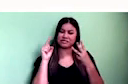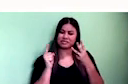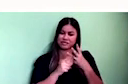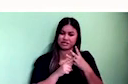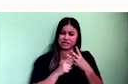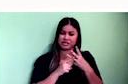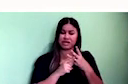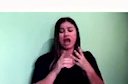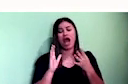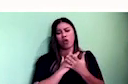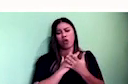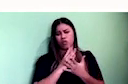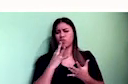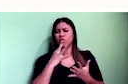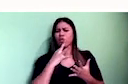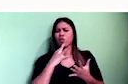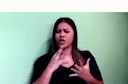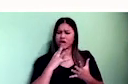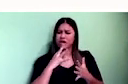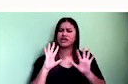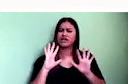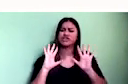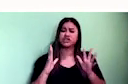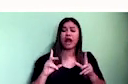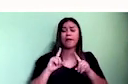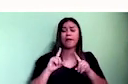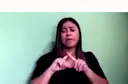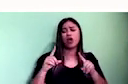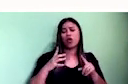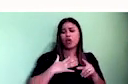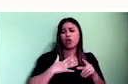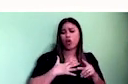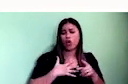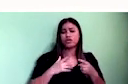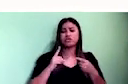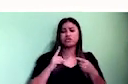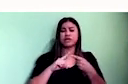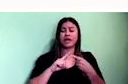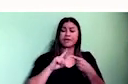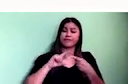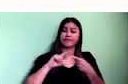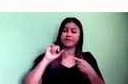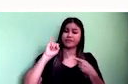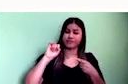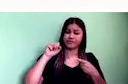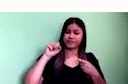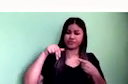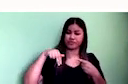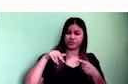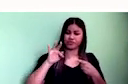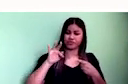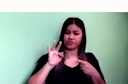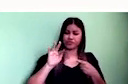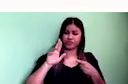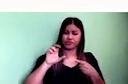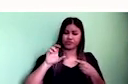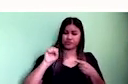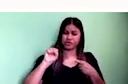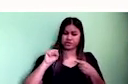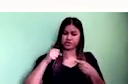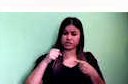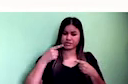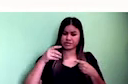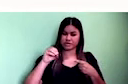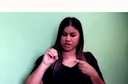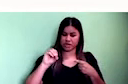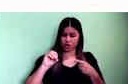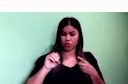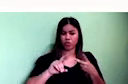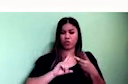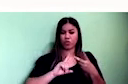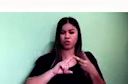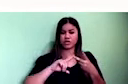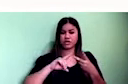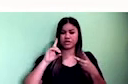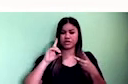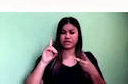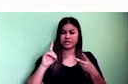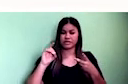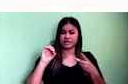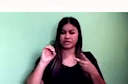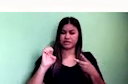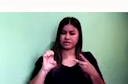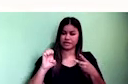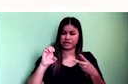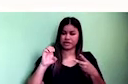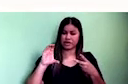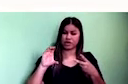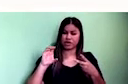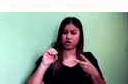de comentar. Então, existe a infusão, a decocção e a maceração em água. Por que existem essas 3 formas? Escolho qual eu quero?